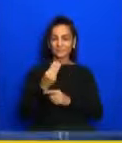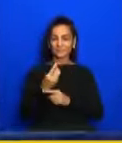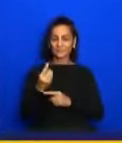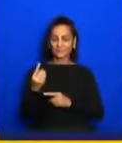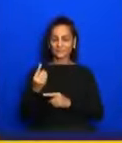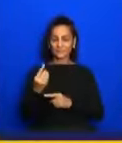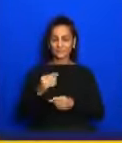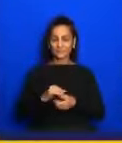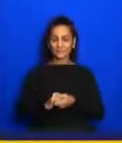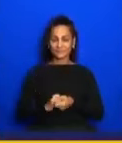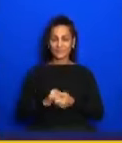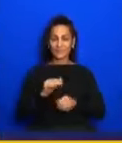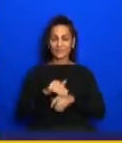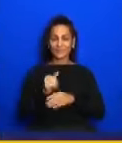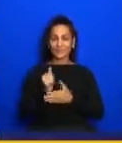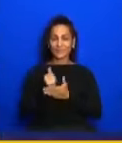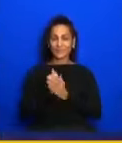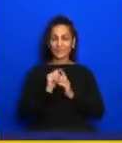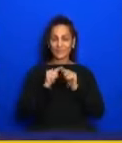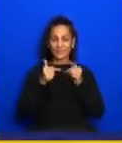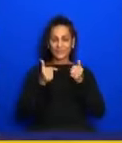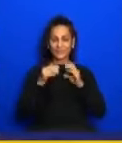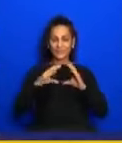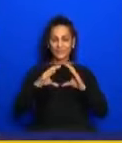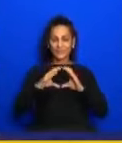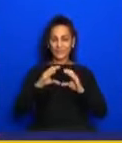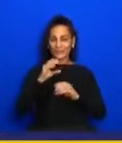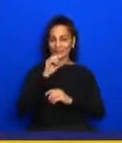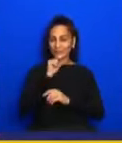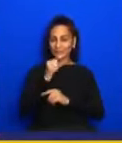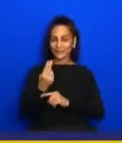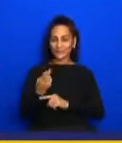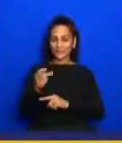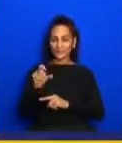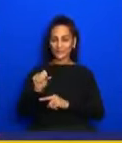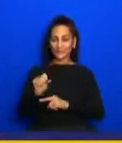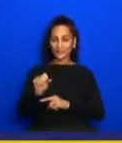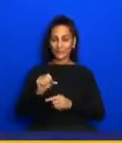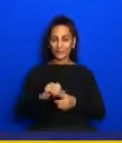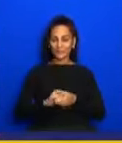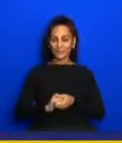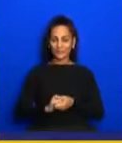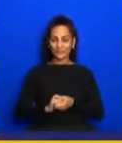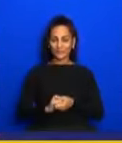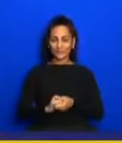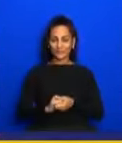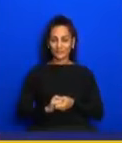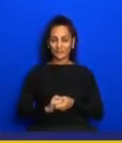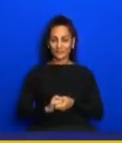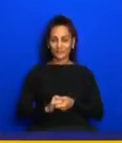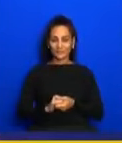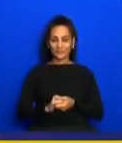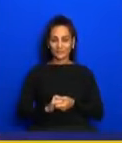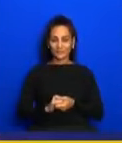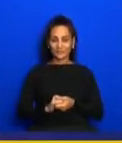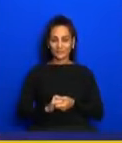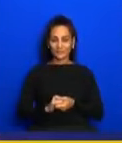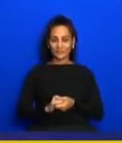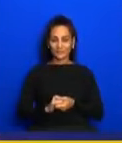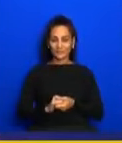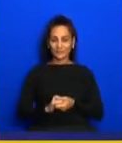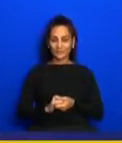01 a 31. Vem sorte, bola laranja 29. Laranja número